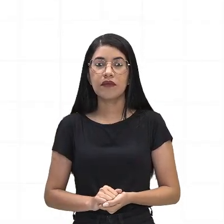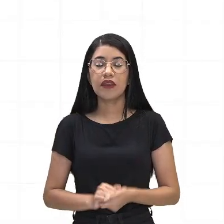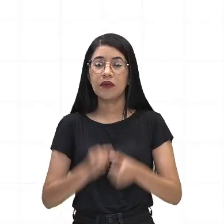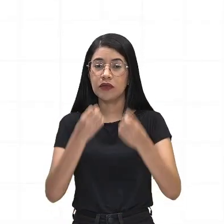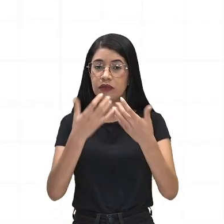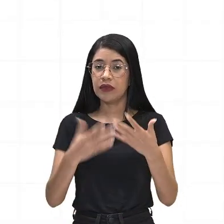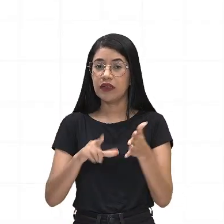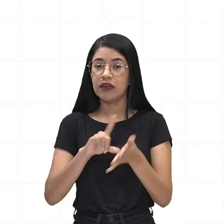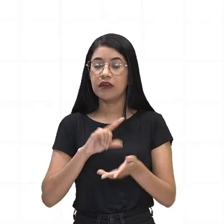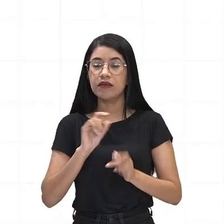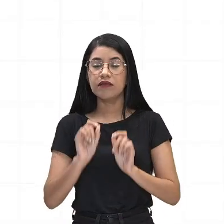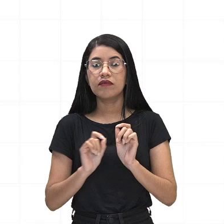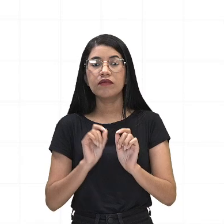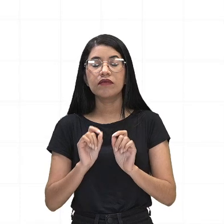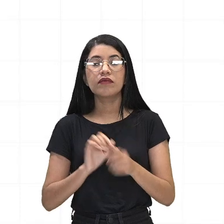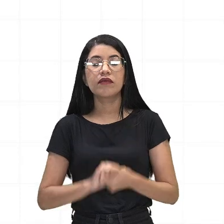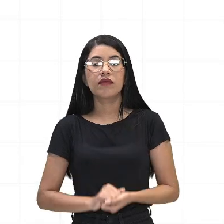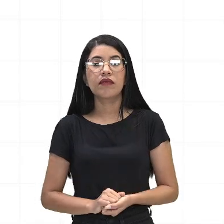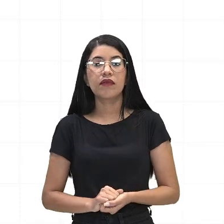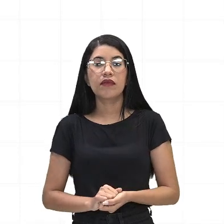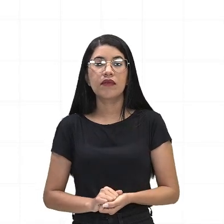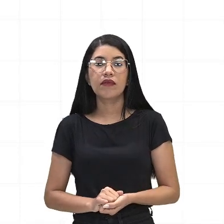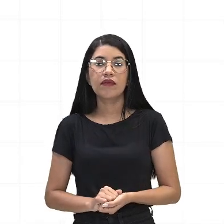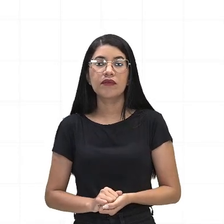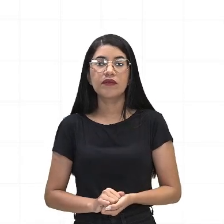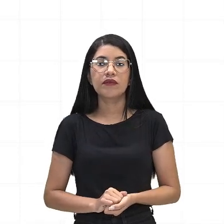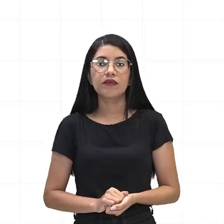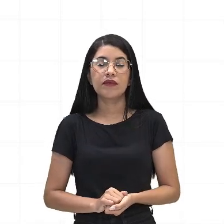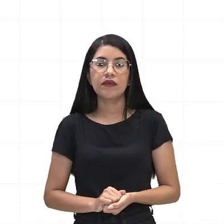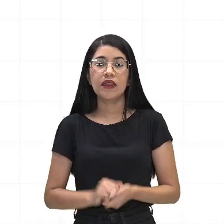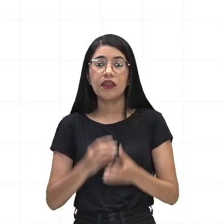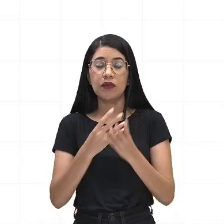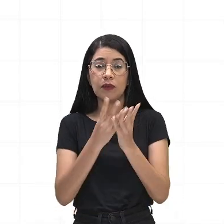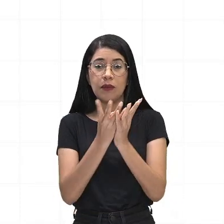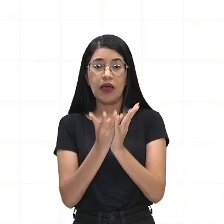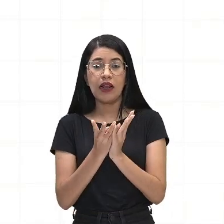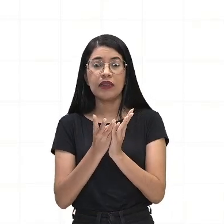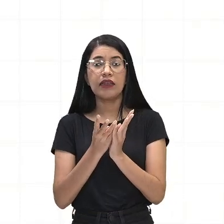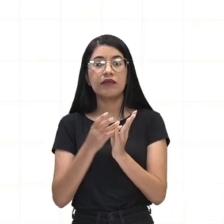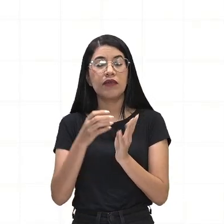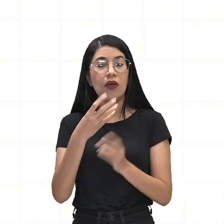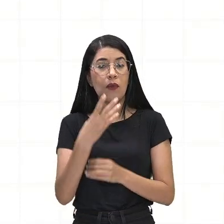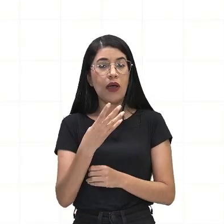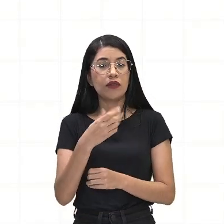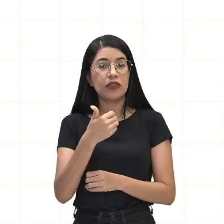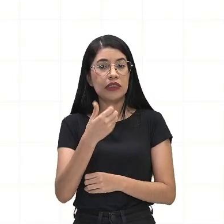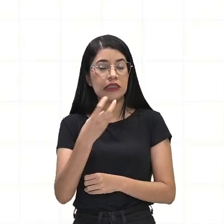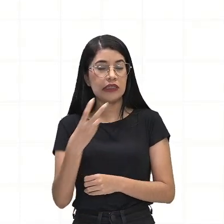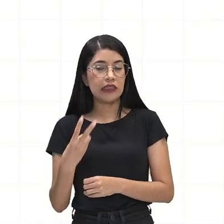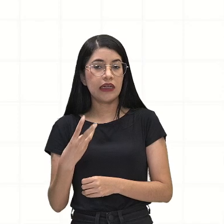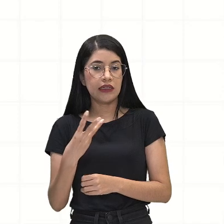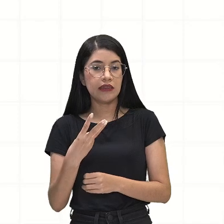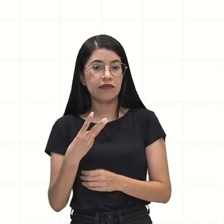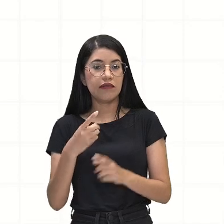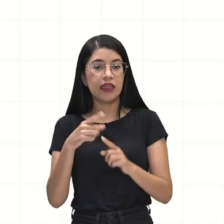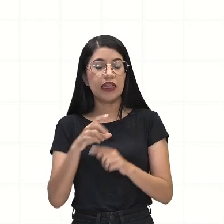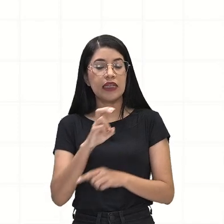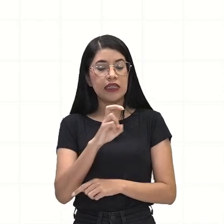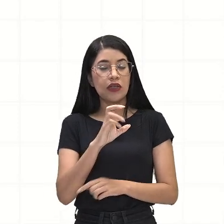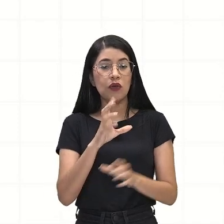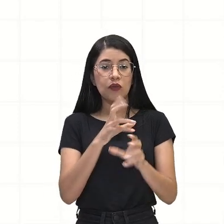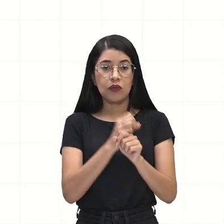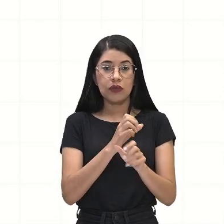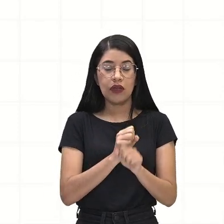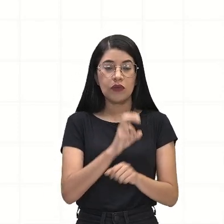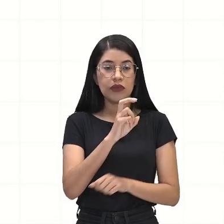para vocês, tem 4 naipes de 13 cartas, ou seja, o baralho tem 52